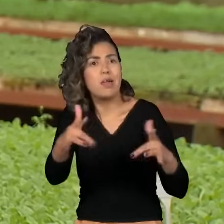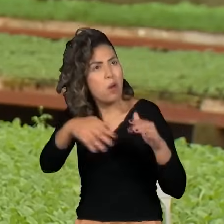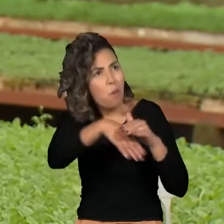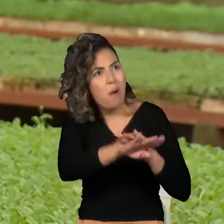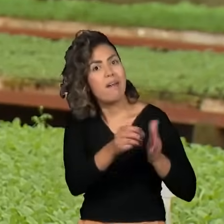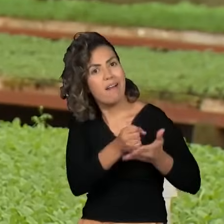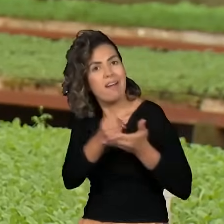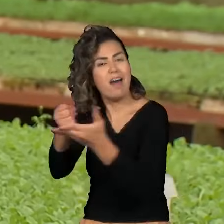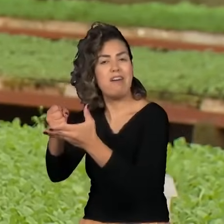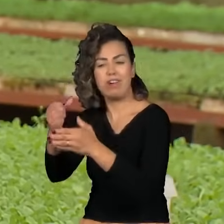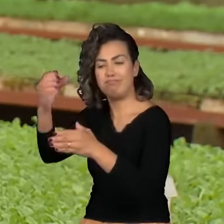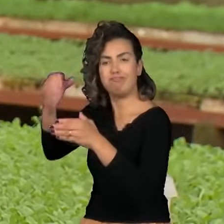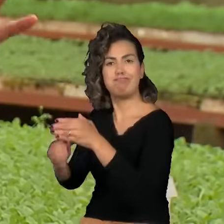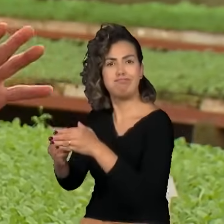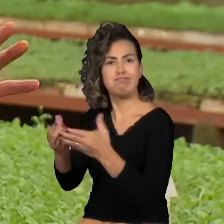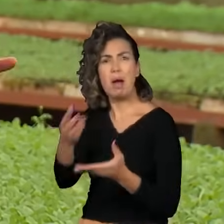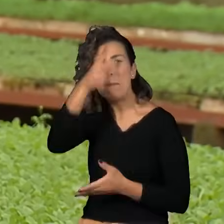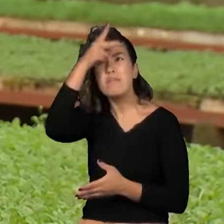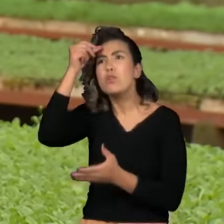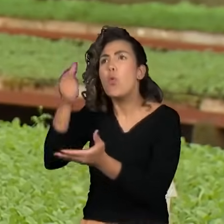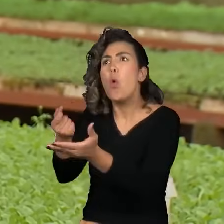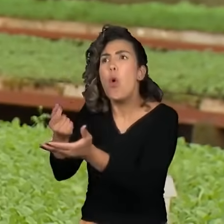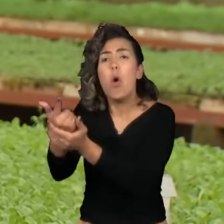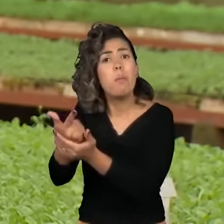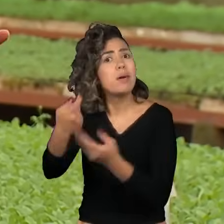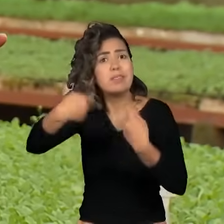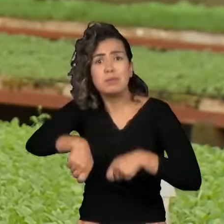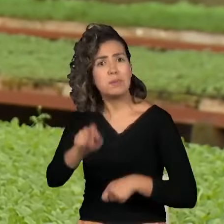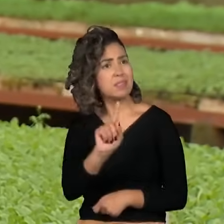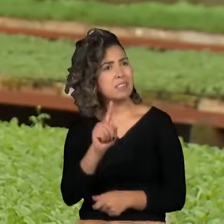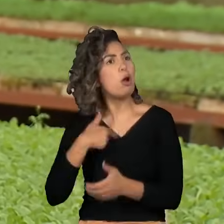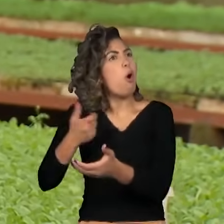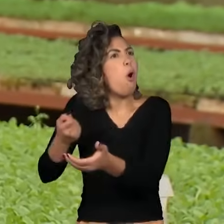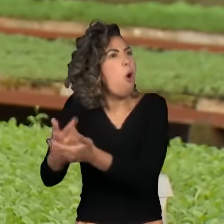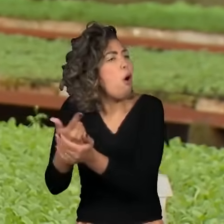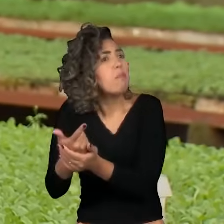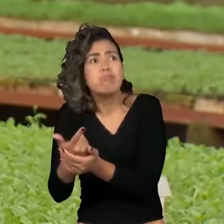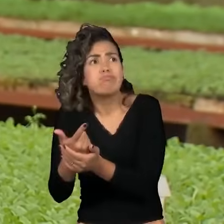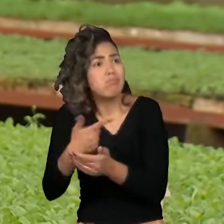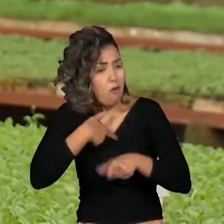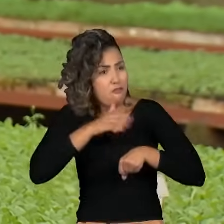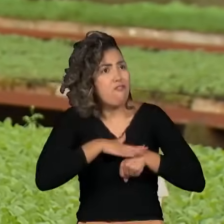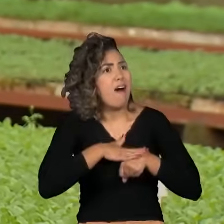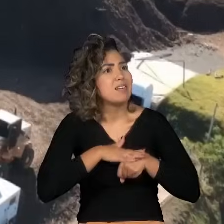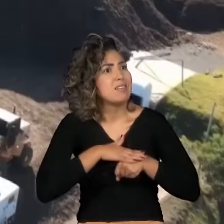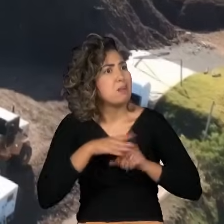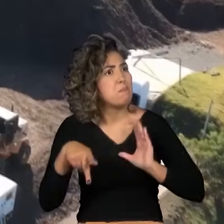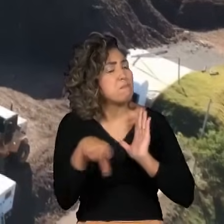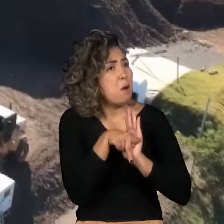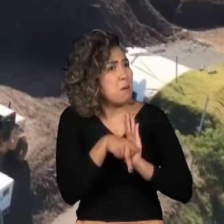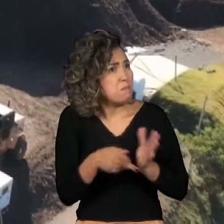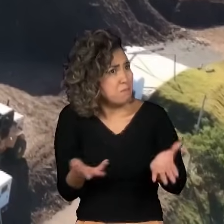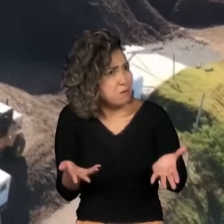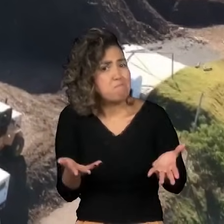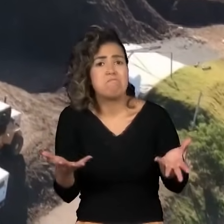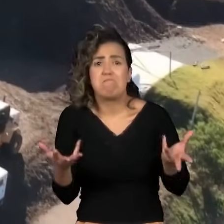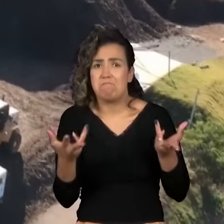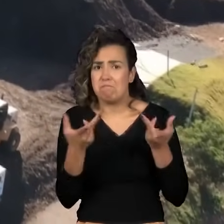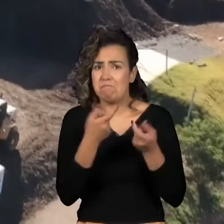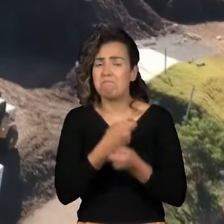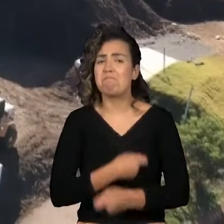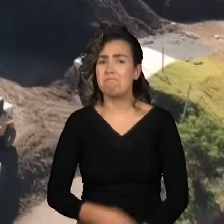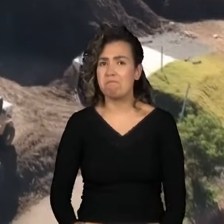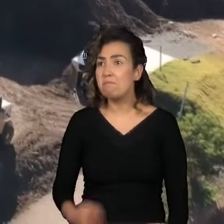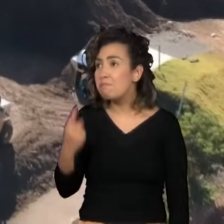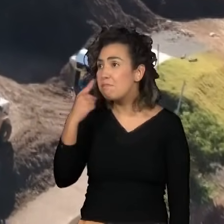plantio. A prefeitura não compra nada de muda, é tudo produzida pelos viveiros.